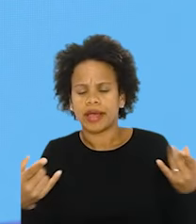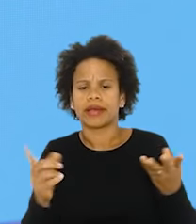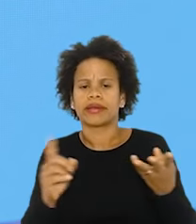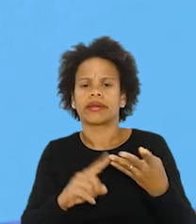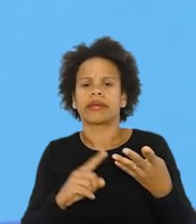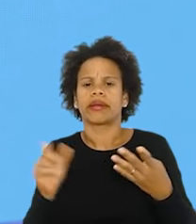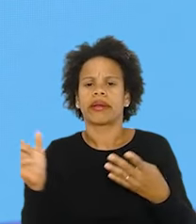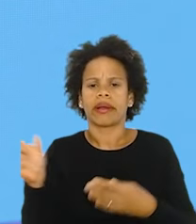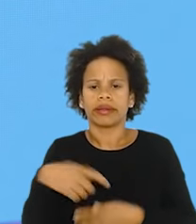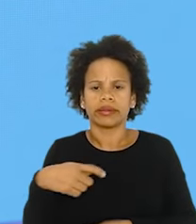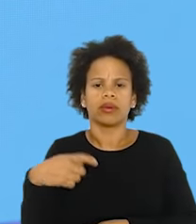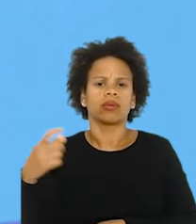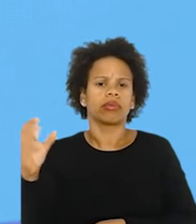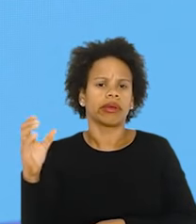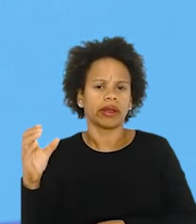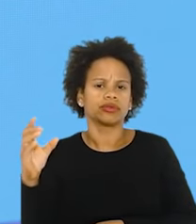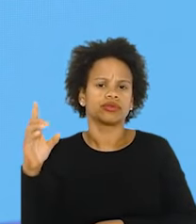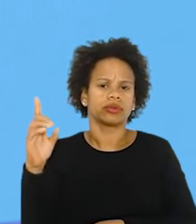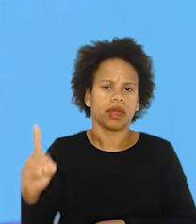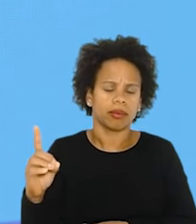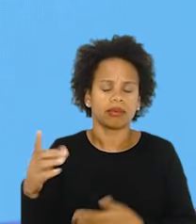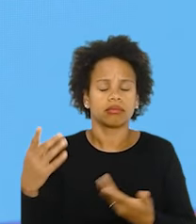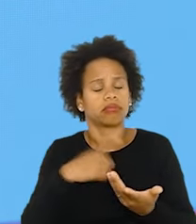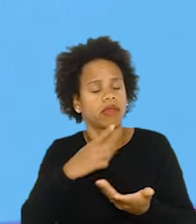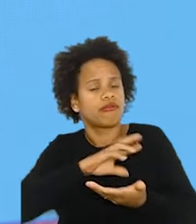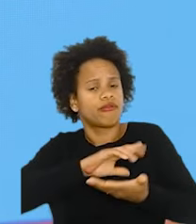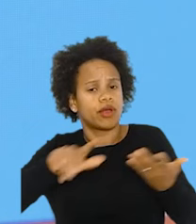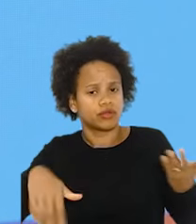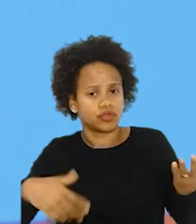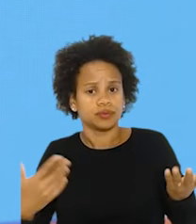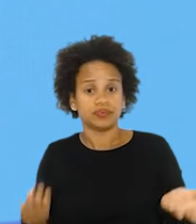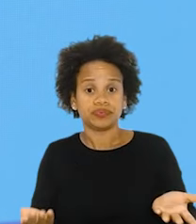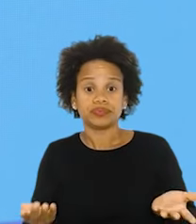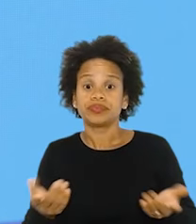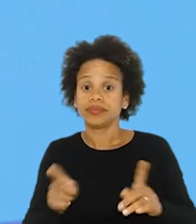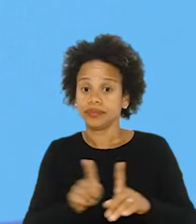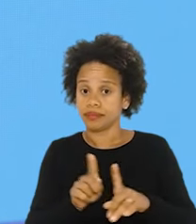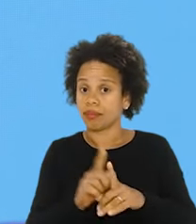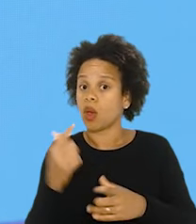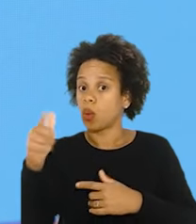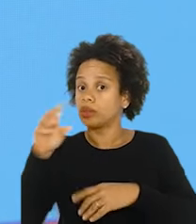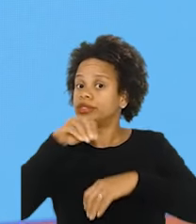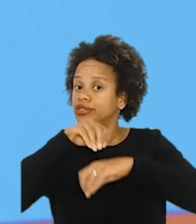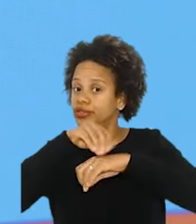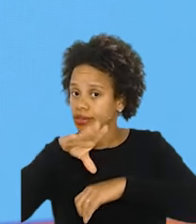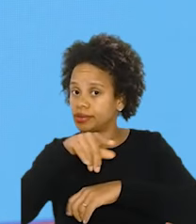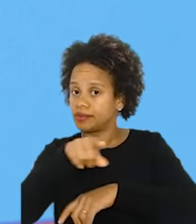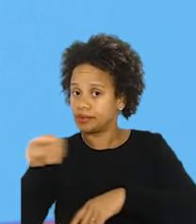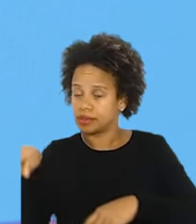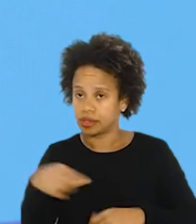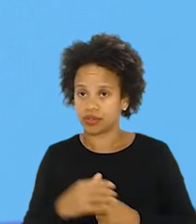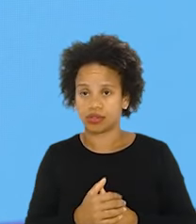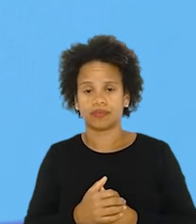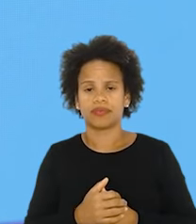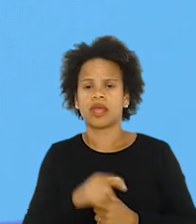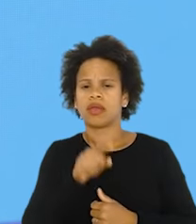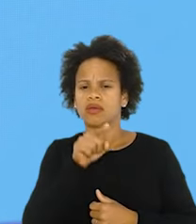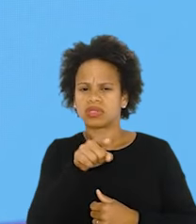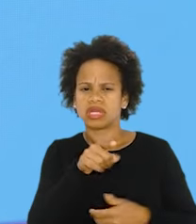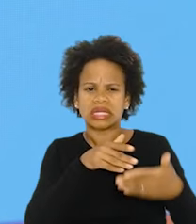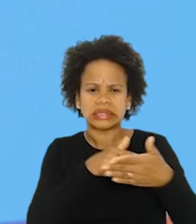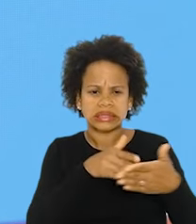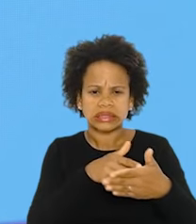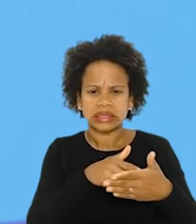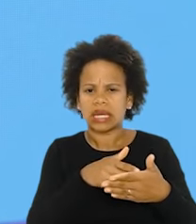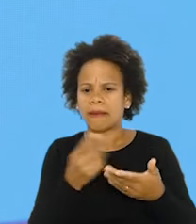crédito cartão de débito e são várias formas que o mei tem aqui pessoal já vai uma outra dica para você não restrinja a forma de pagamento